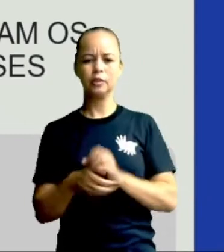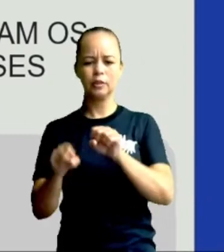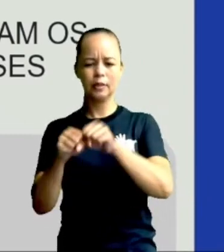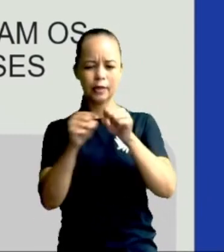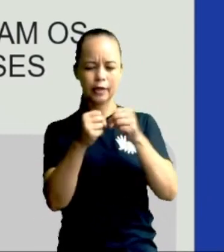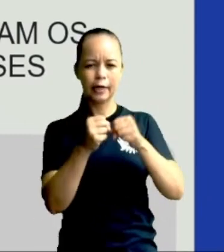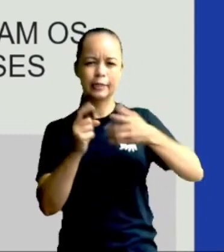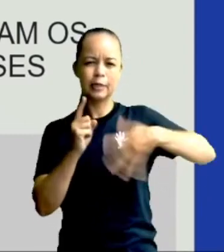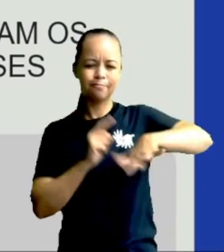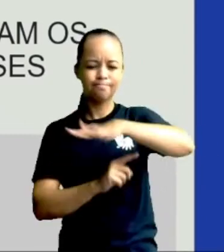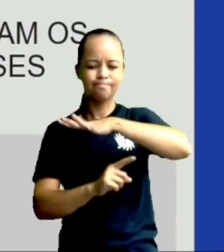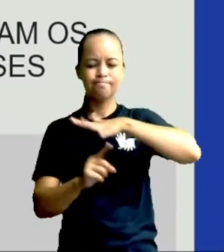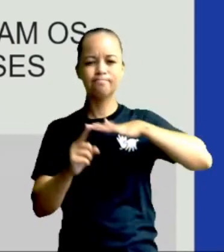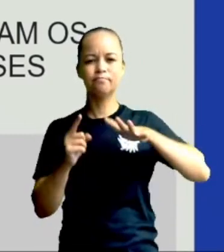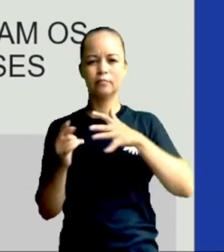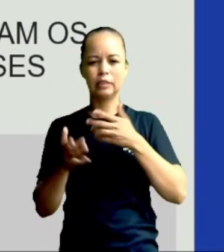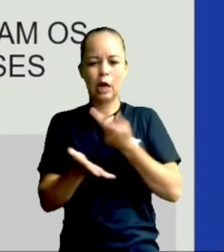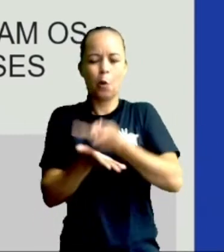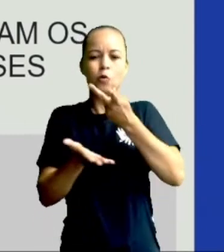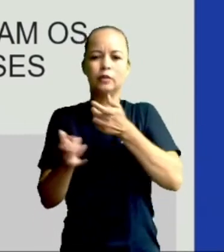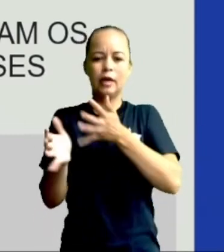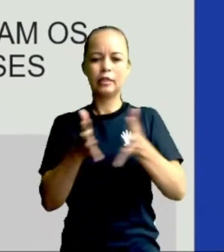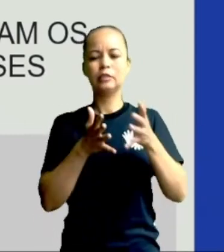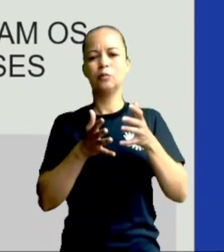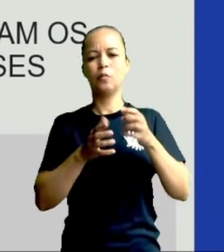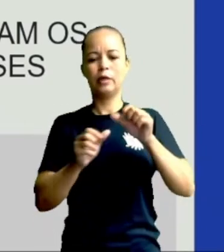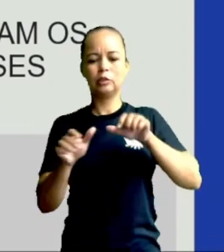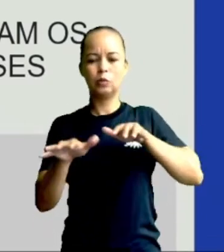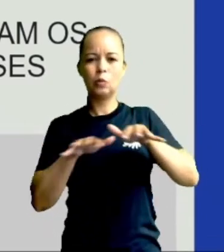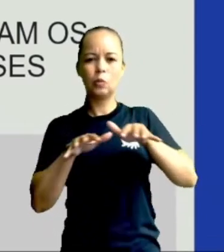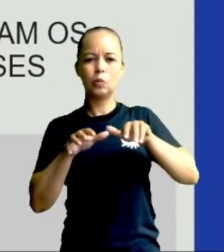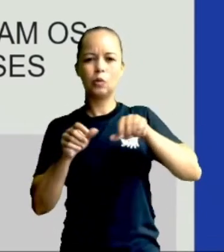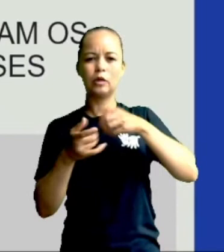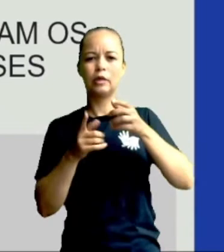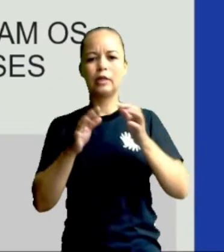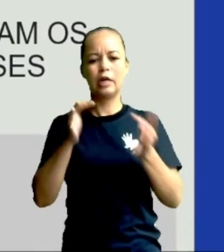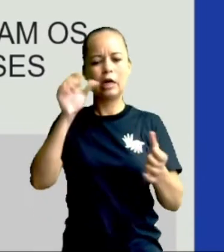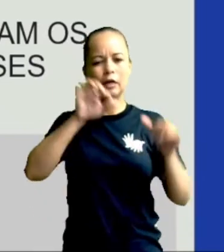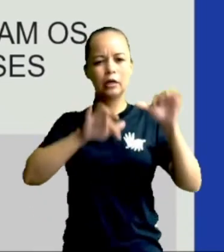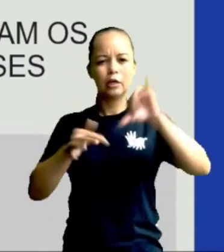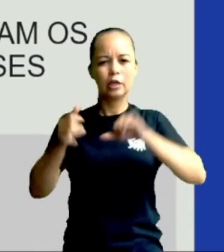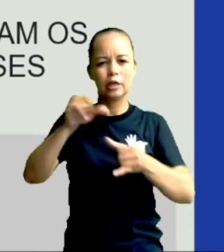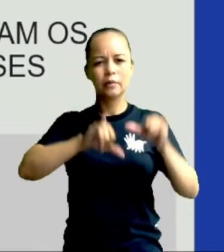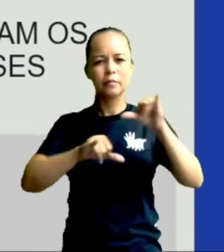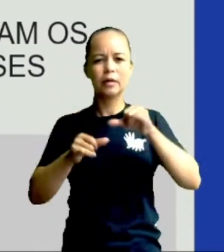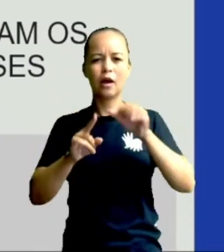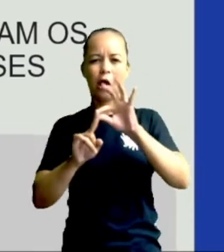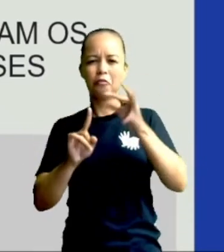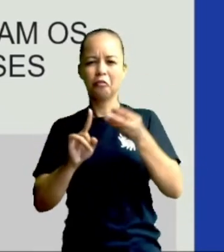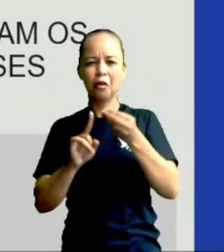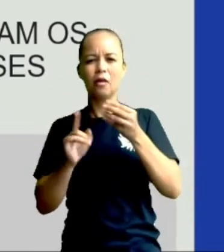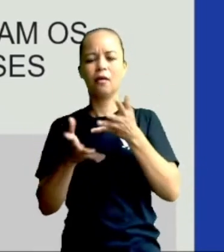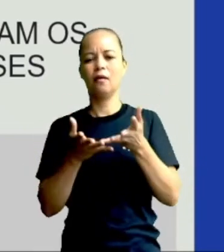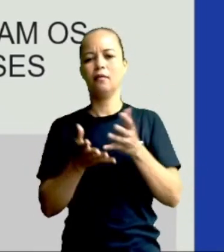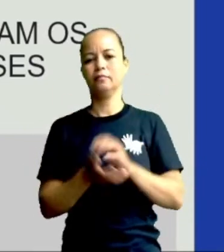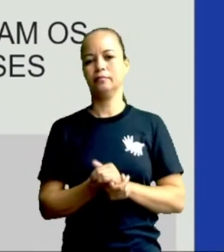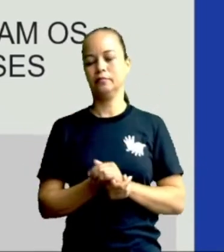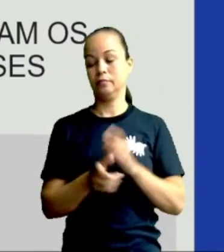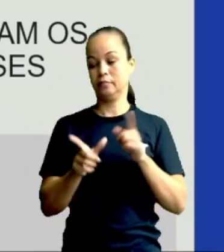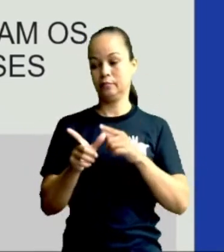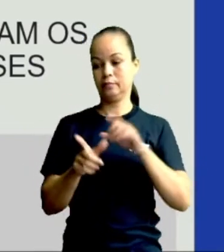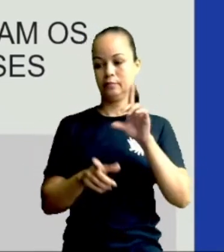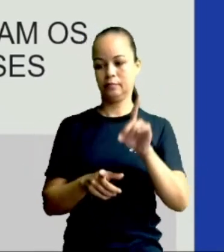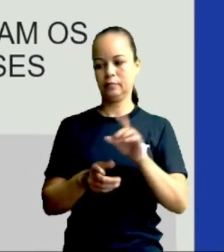degradação do meio ambiente que ocorre por meio de alterações químicas ou físicas? Ou letra D. São